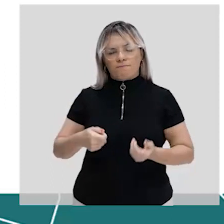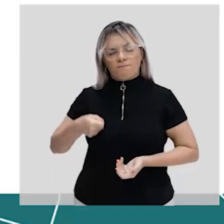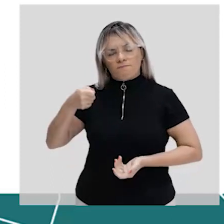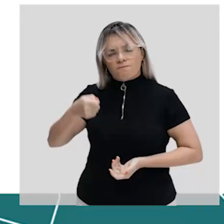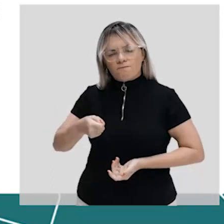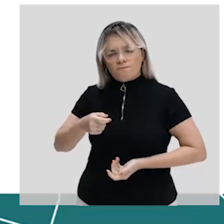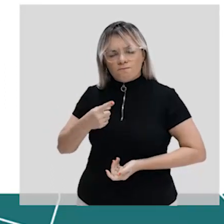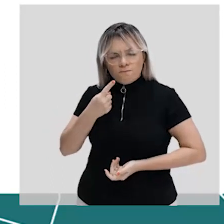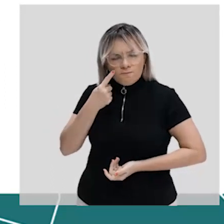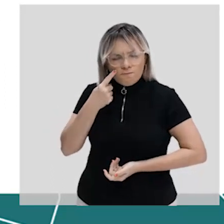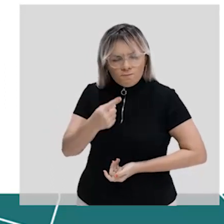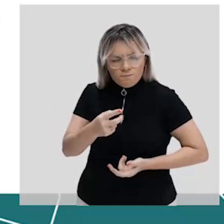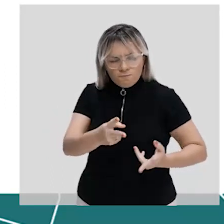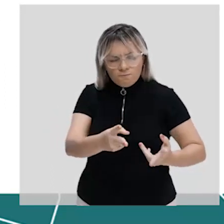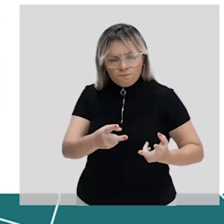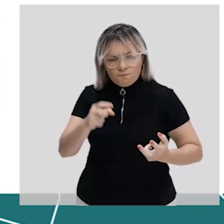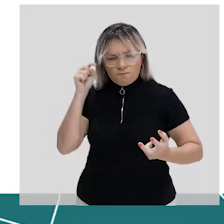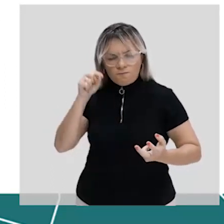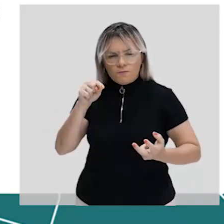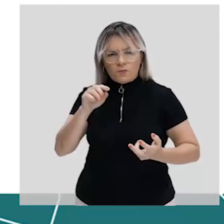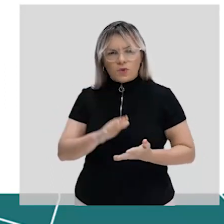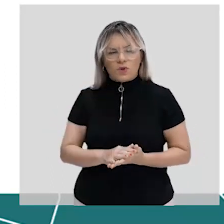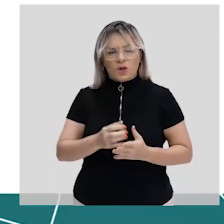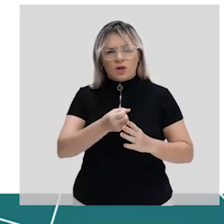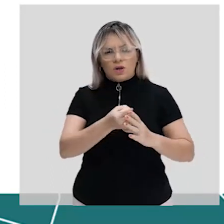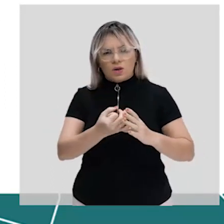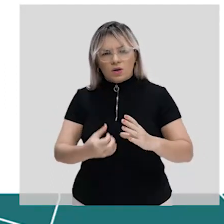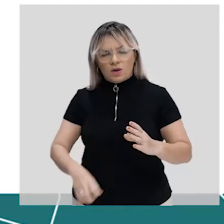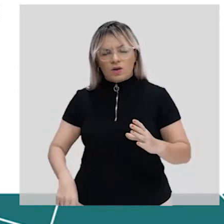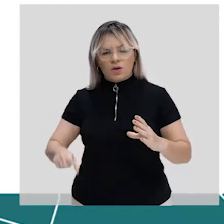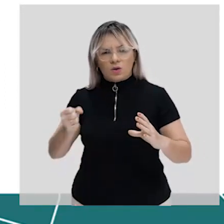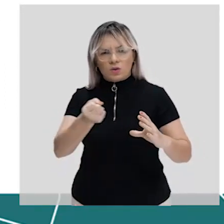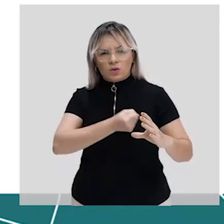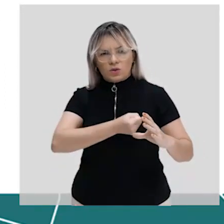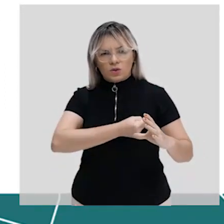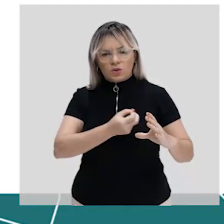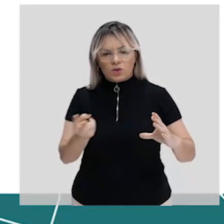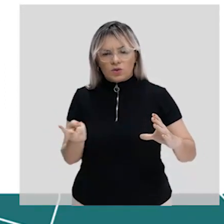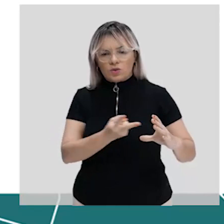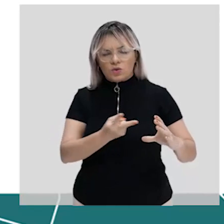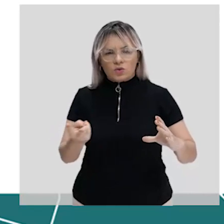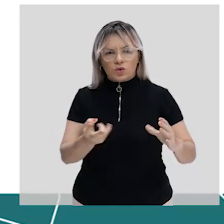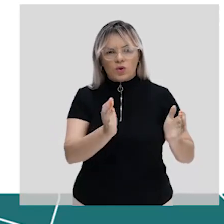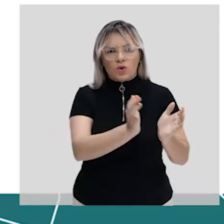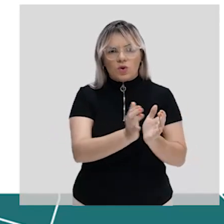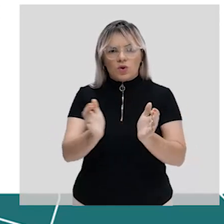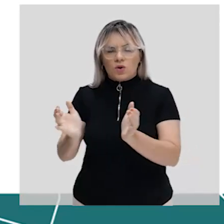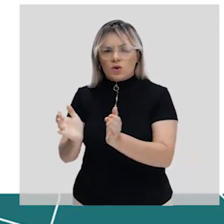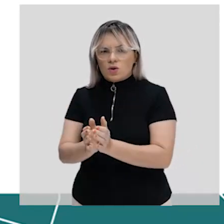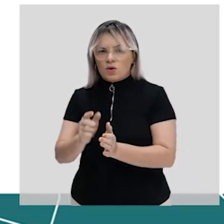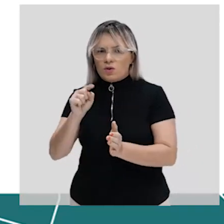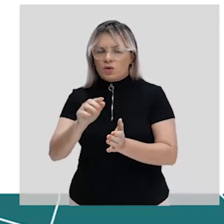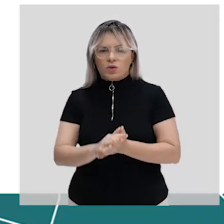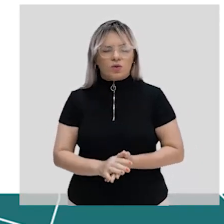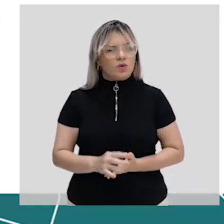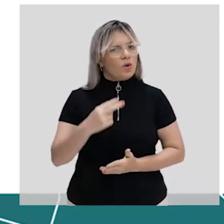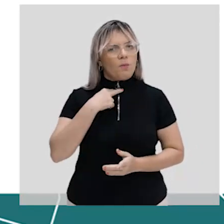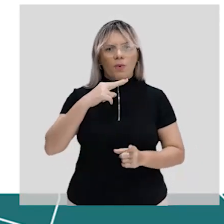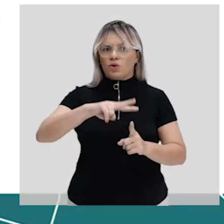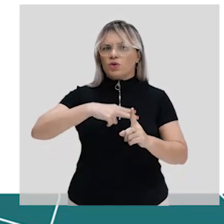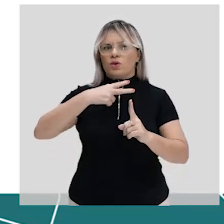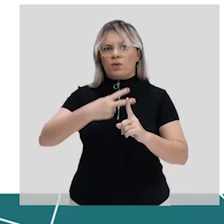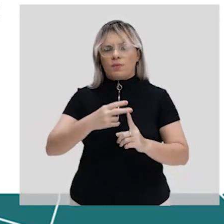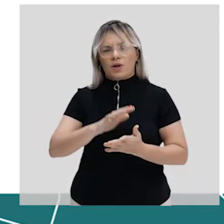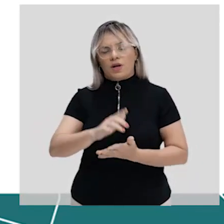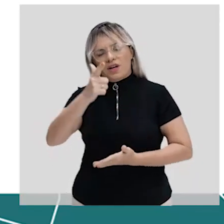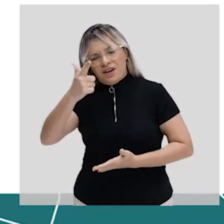estar atento para esses elementos que estão presentes em ambos os conjuntos, para que você não confira eles em duplicidade, tá bom?